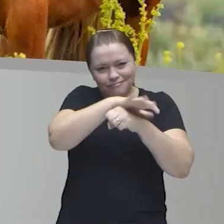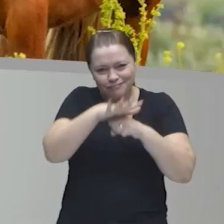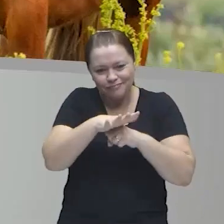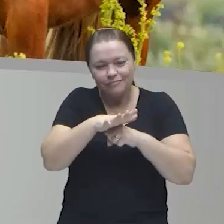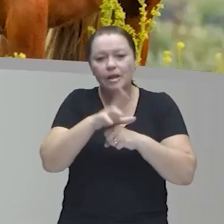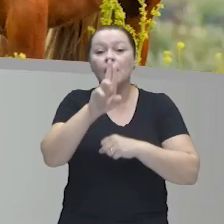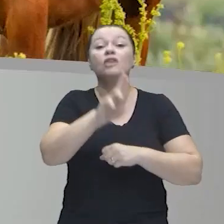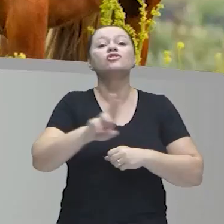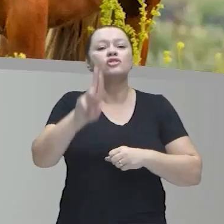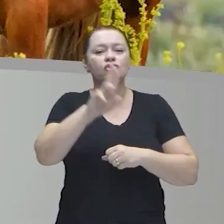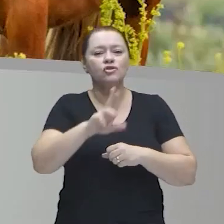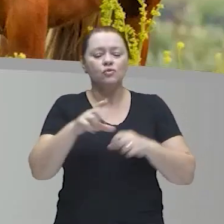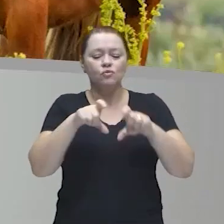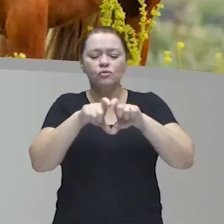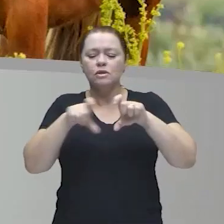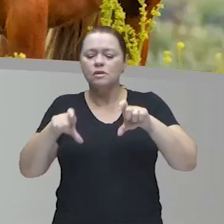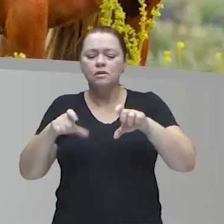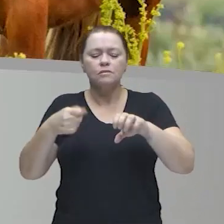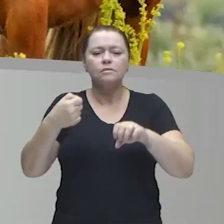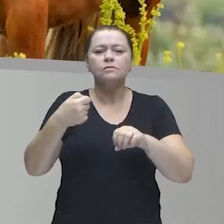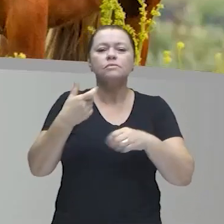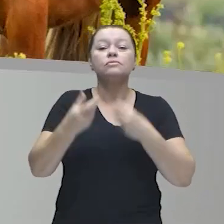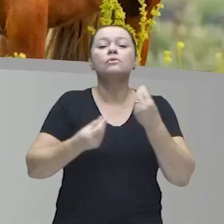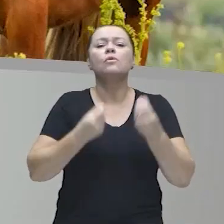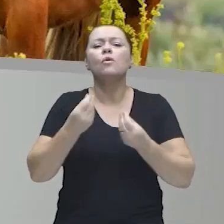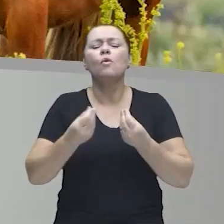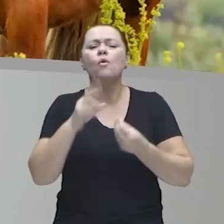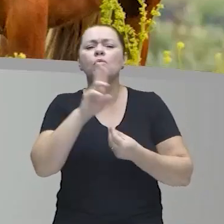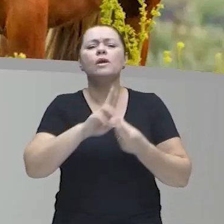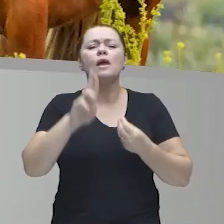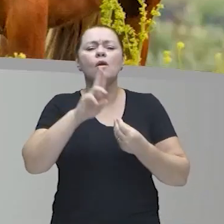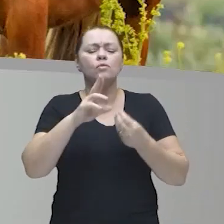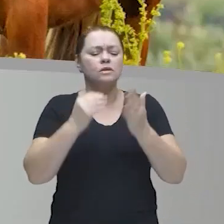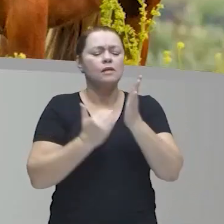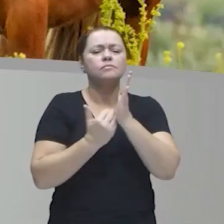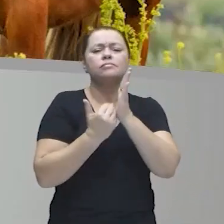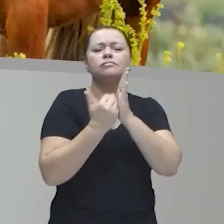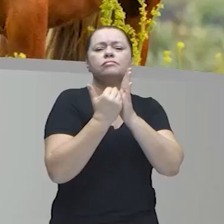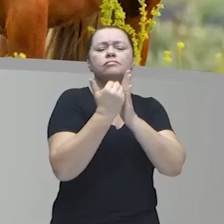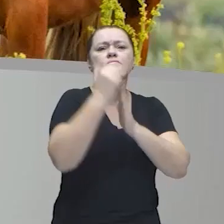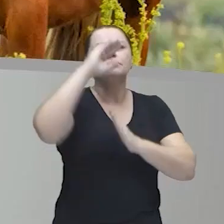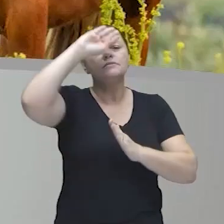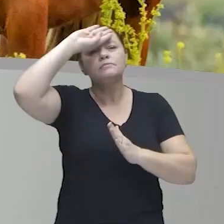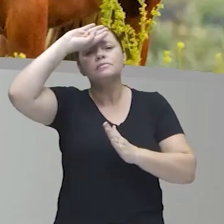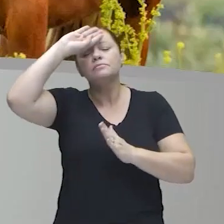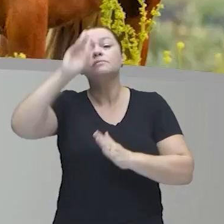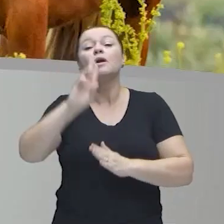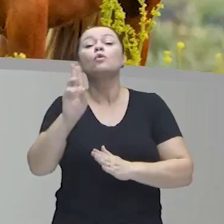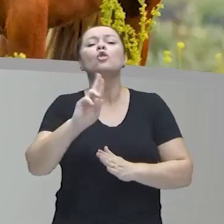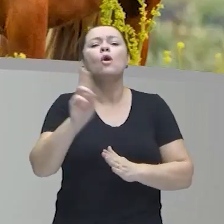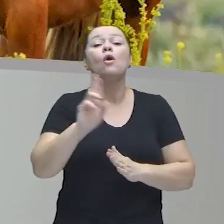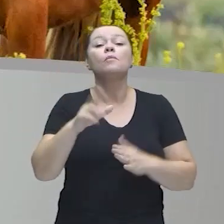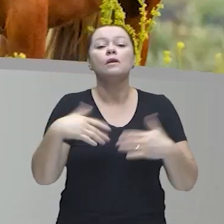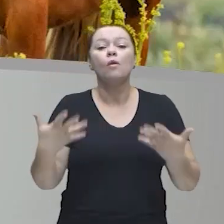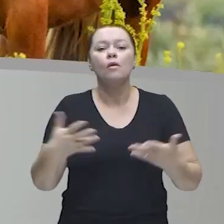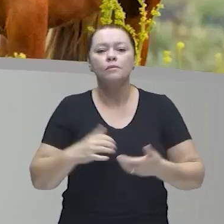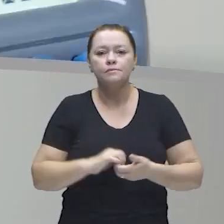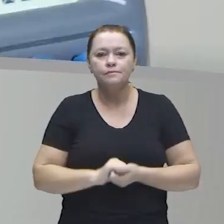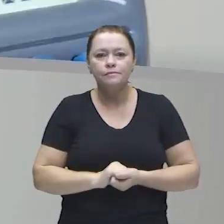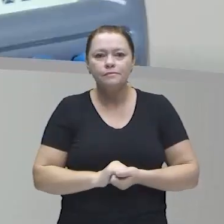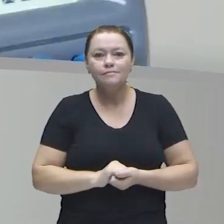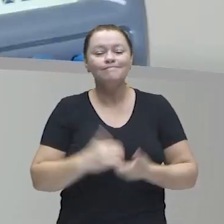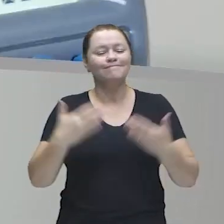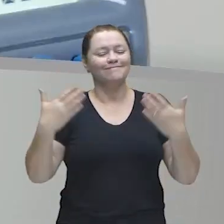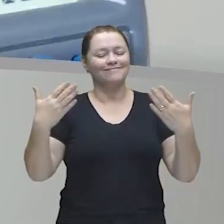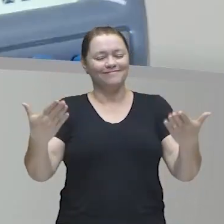esse instrumento. O que é? Aparelho usado para medir a temperatura é o